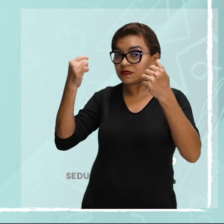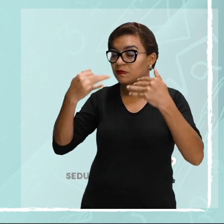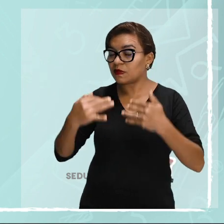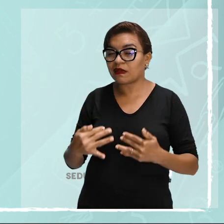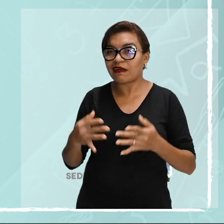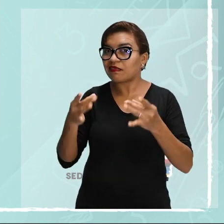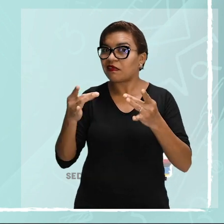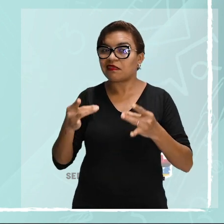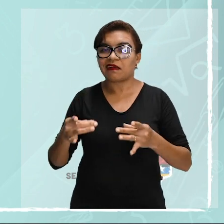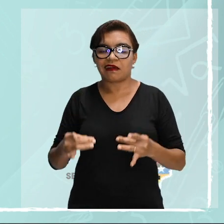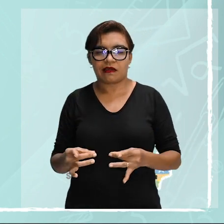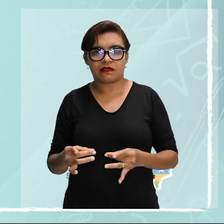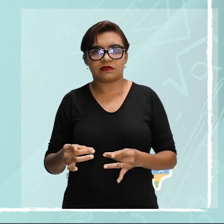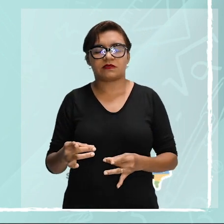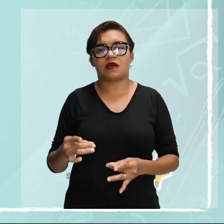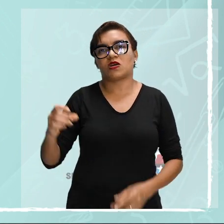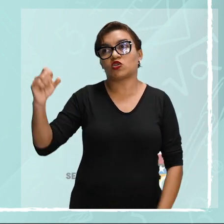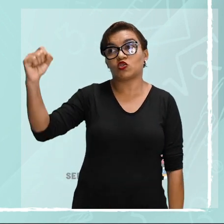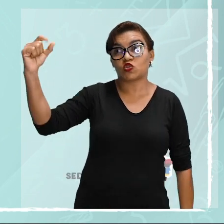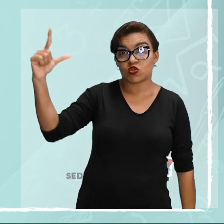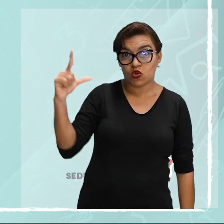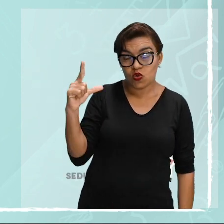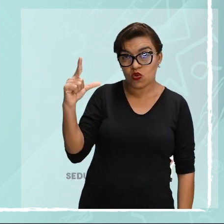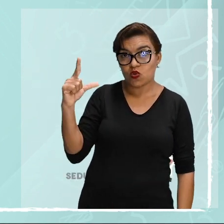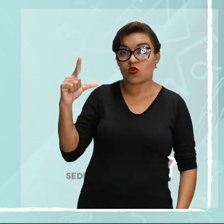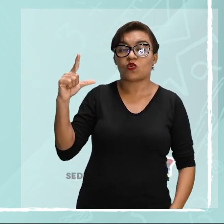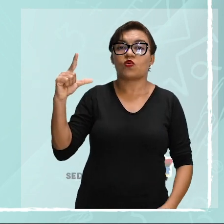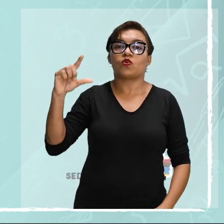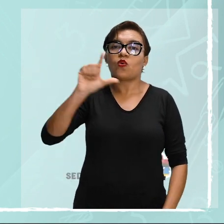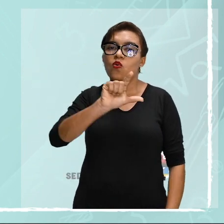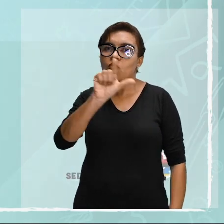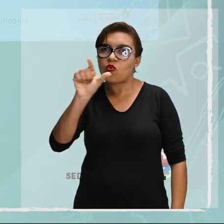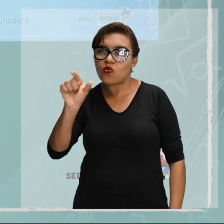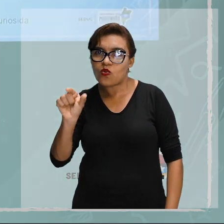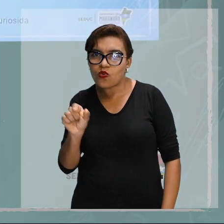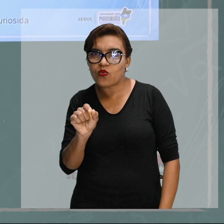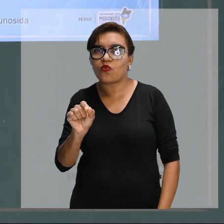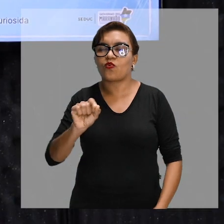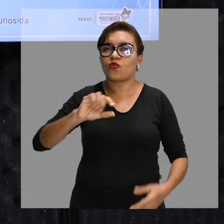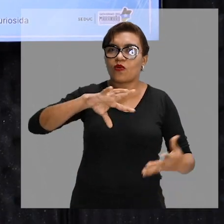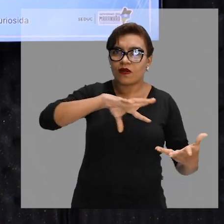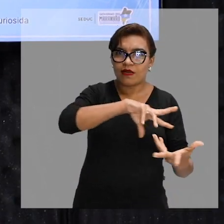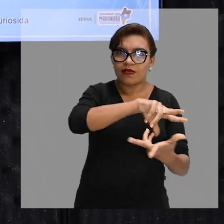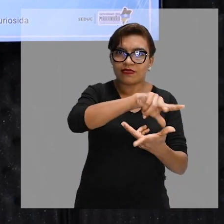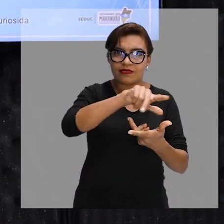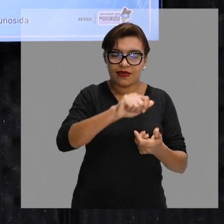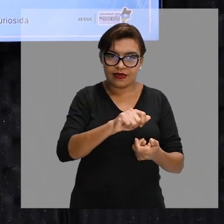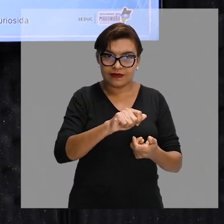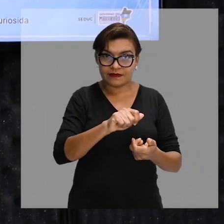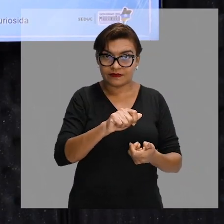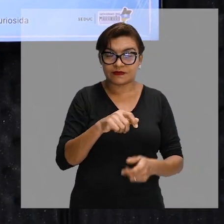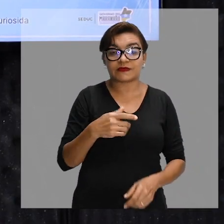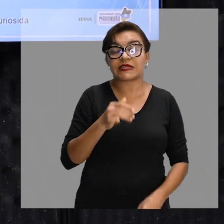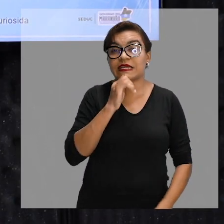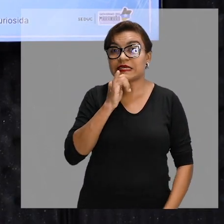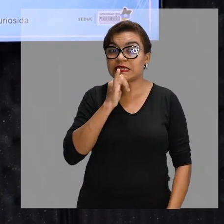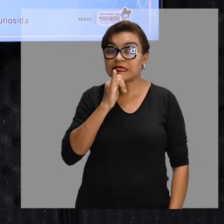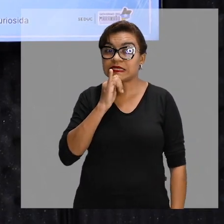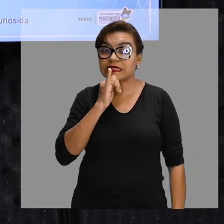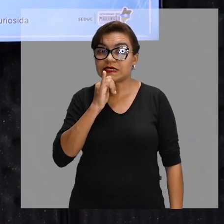solar, né? Que é Sol, Lua e Terra. Ok? Então, fica ligado na sequência. Eclipse